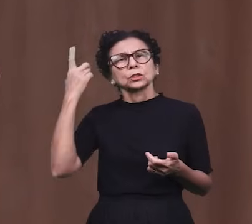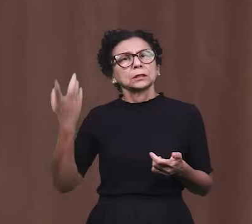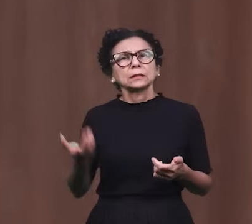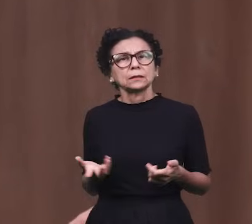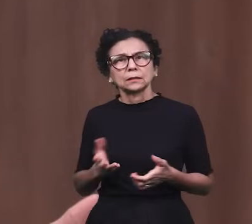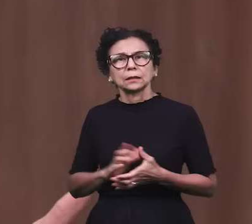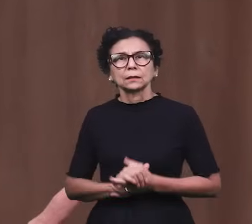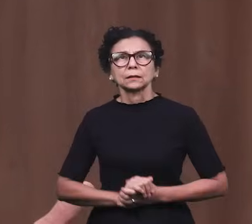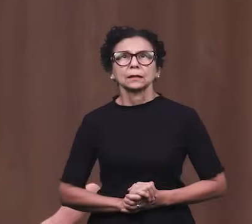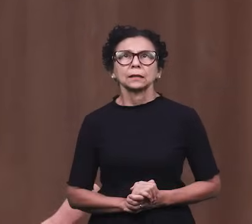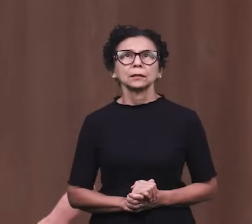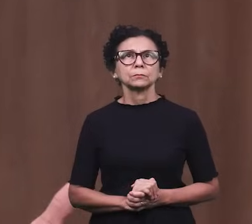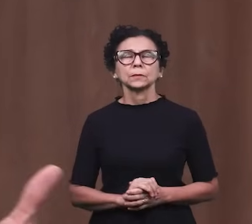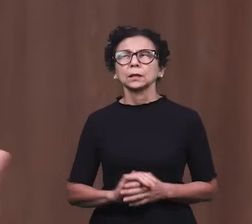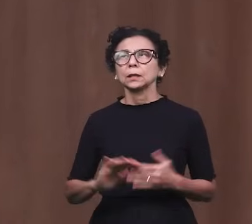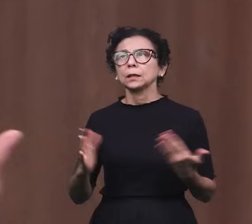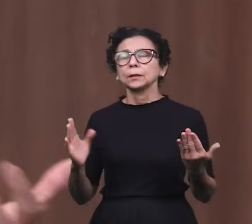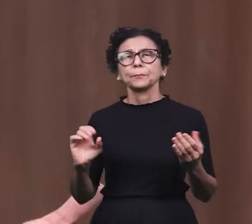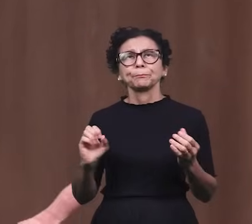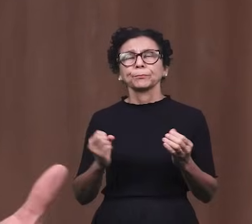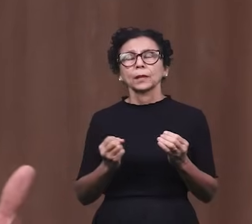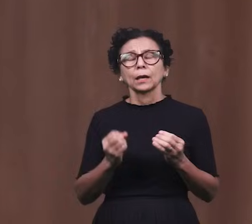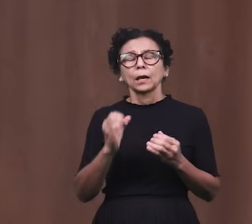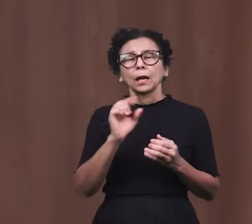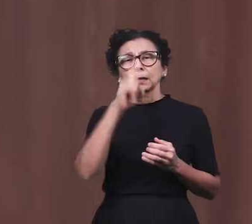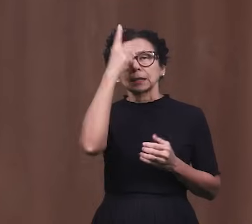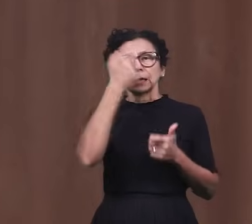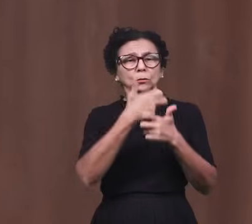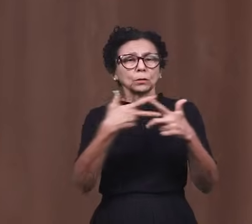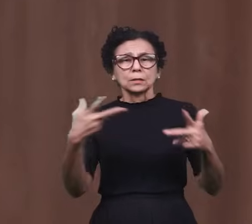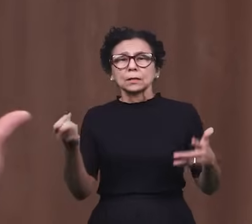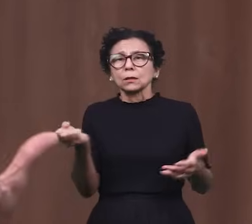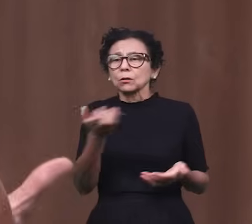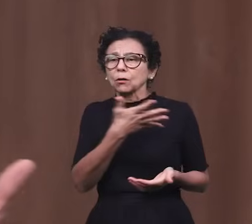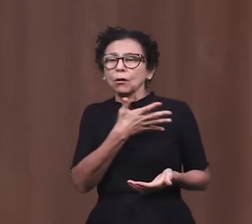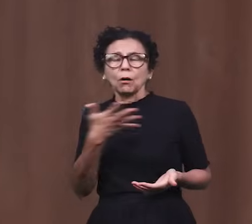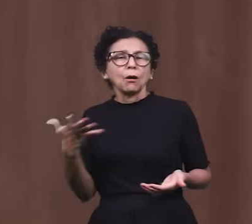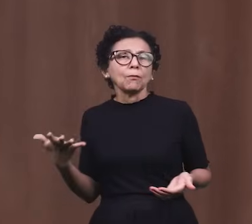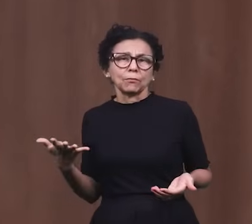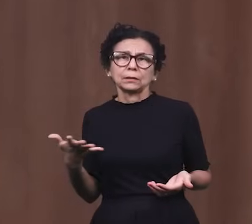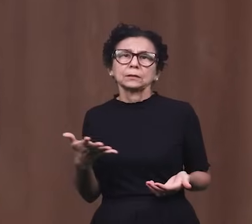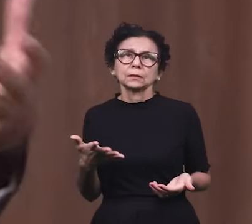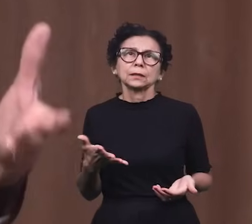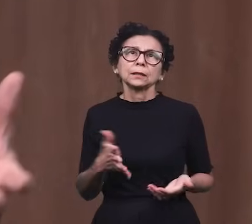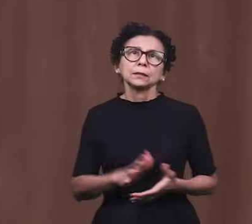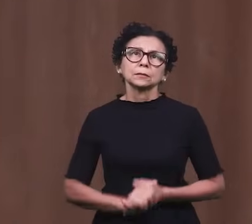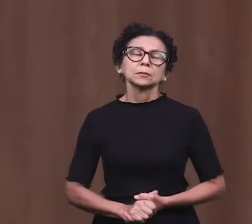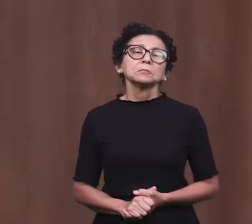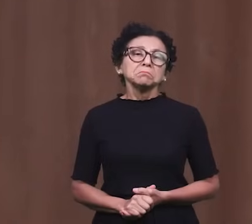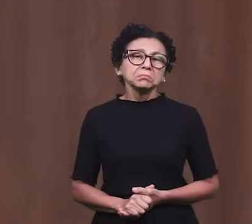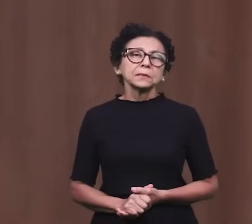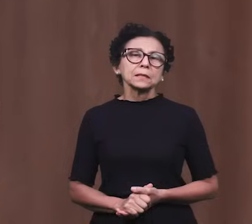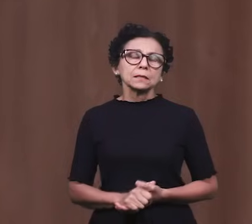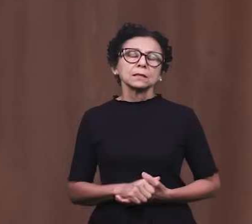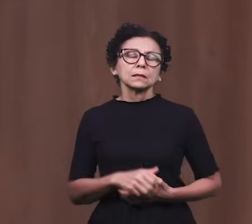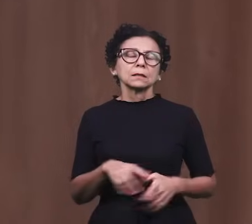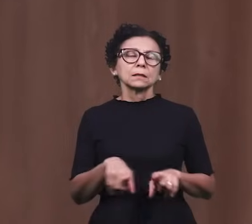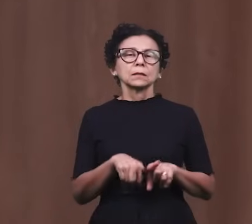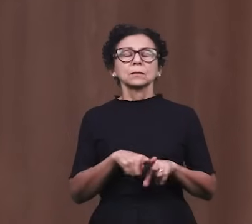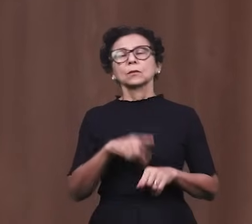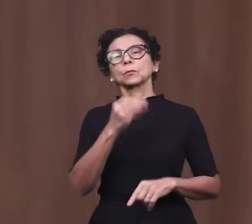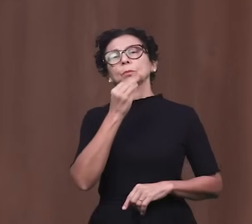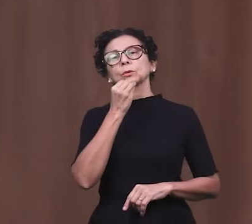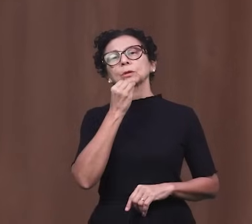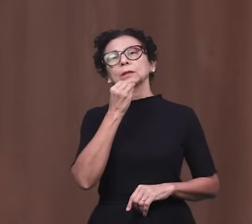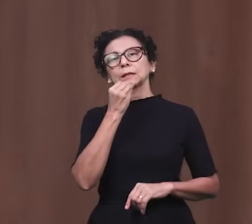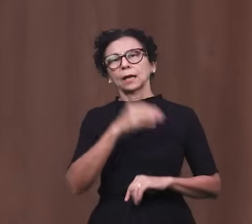próprio negócio próprio, empreender, né, criar algo novo, algumas pessoas têm essa habilidade, né, de criar algo novo, sem dúvida é uma